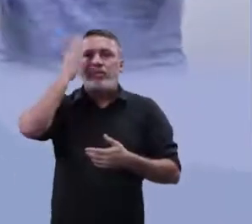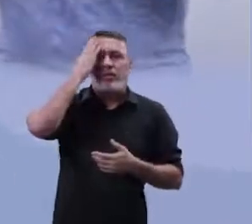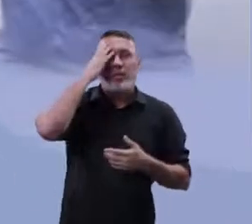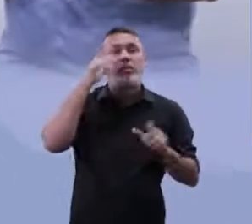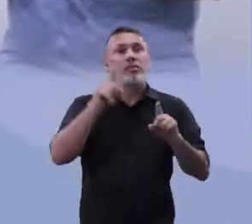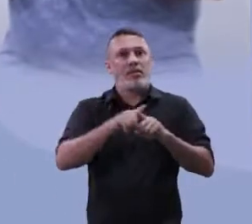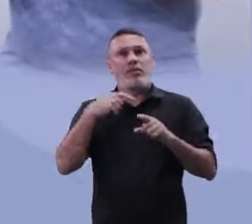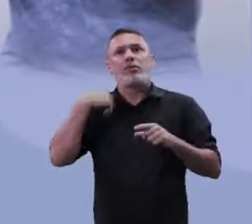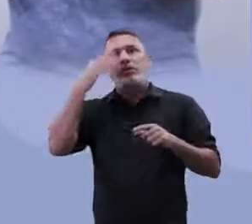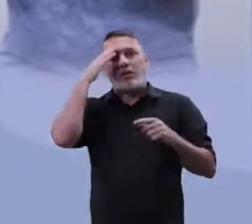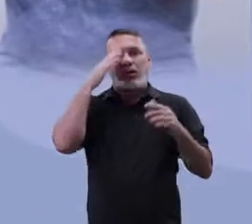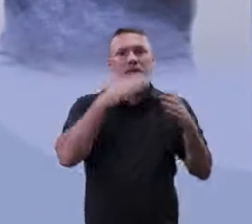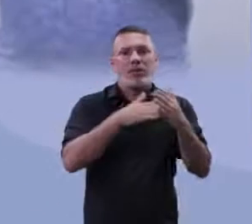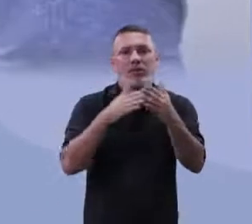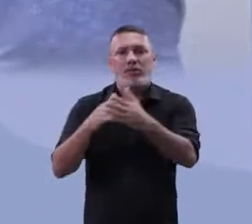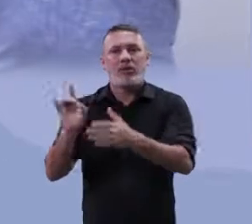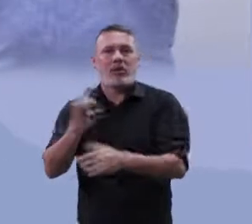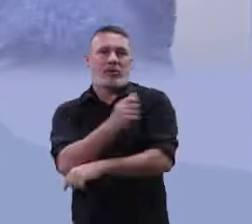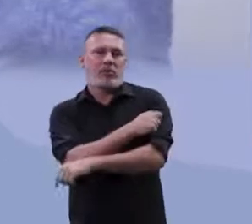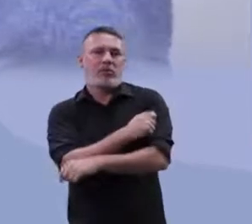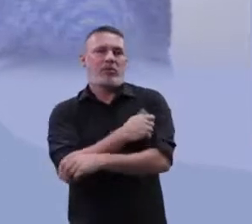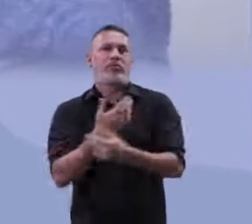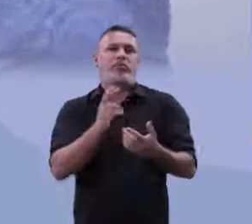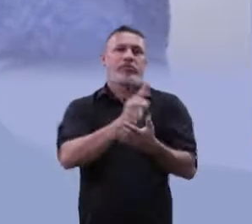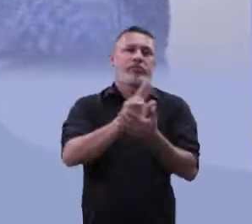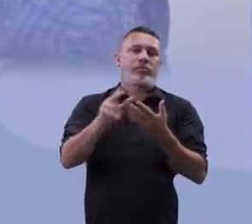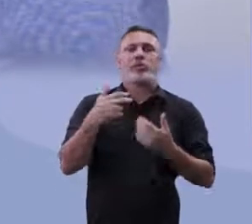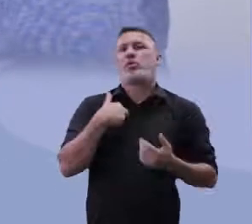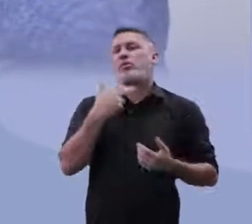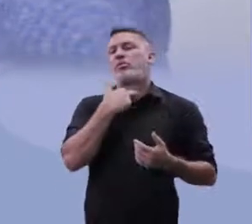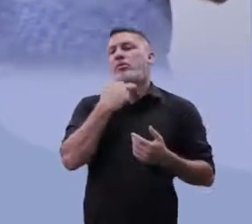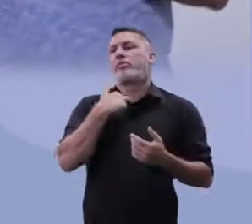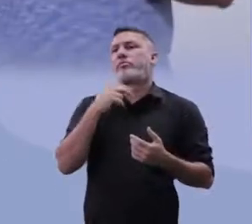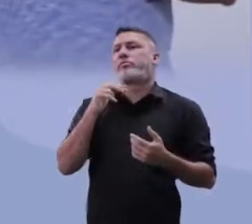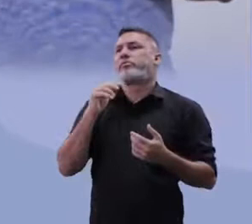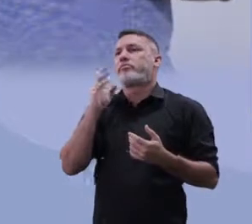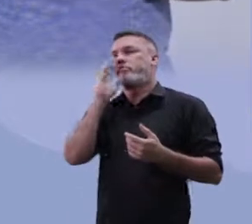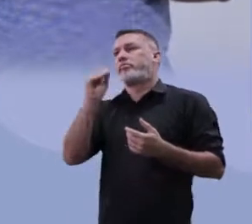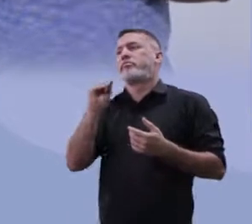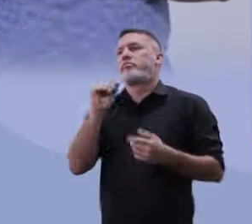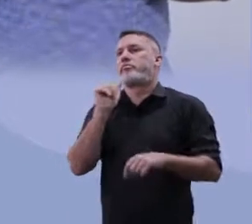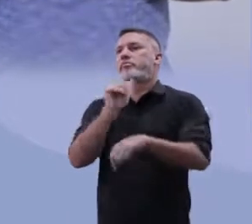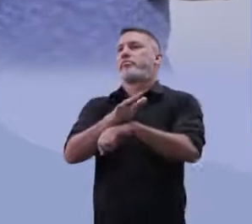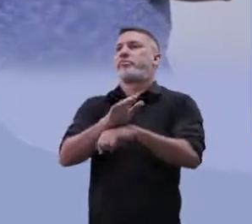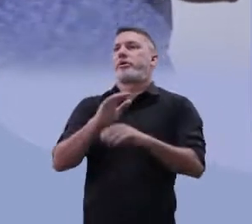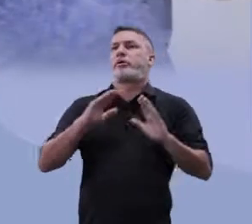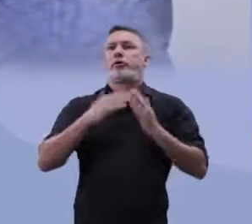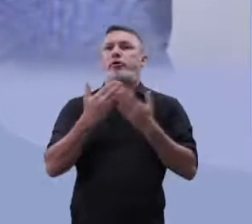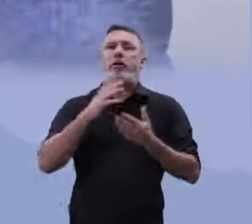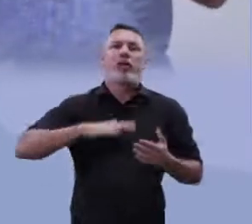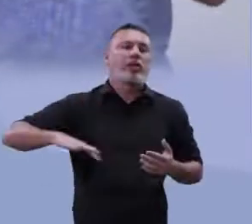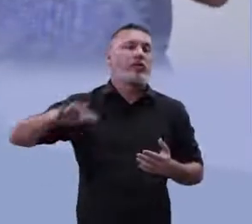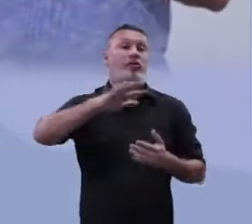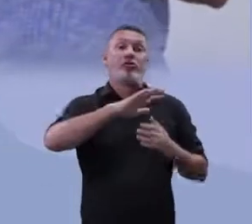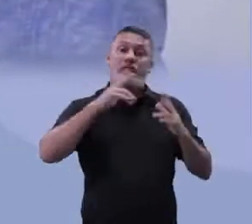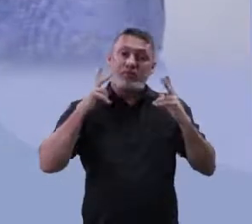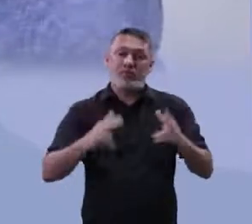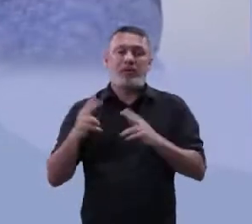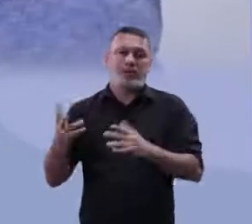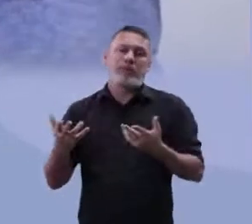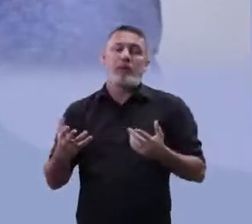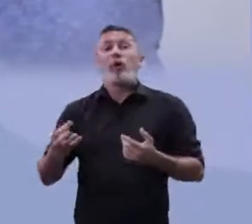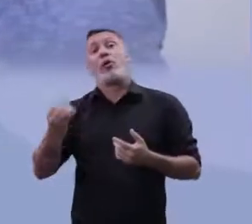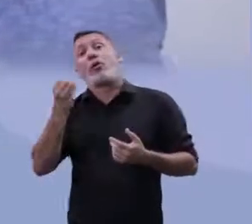limitações de cada aluno. E para isso eu não posso pensar nisso sozinho, eu tenho que pensar na escola como um todo, né? E,